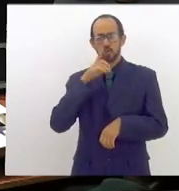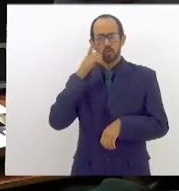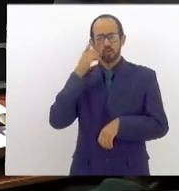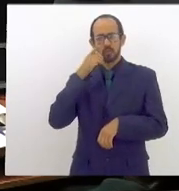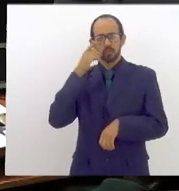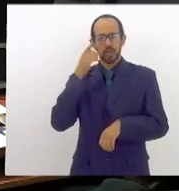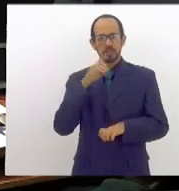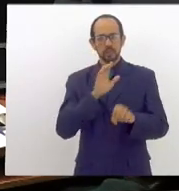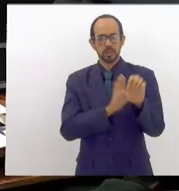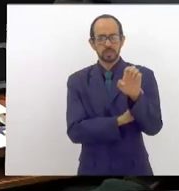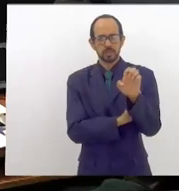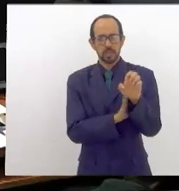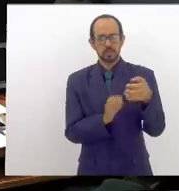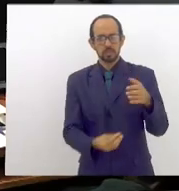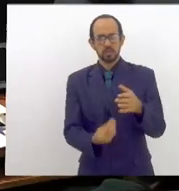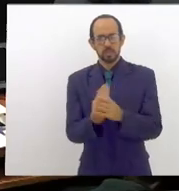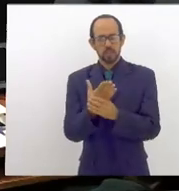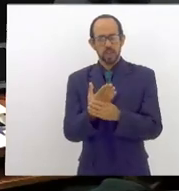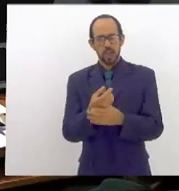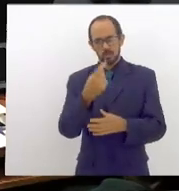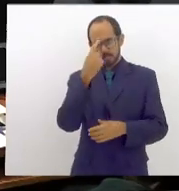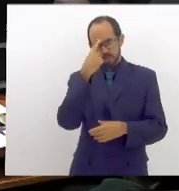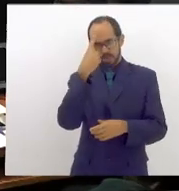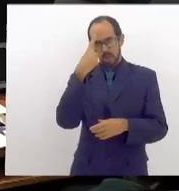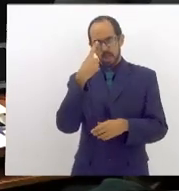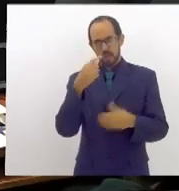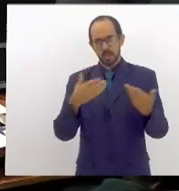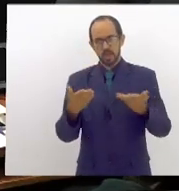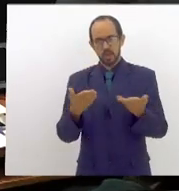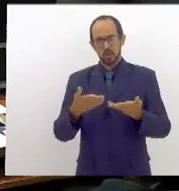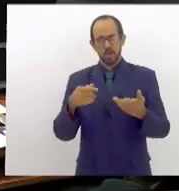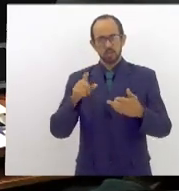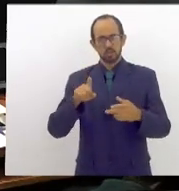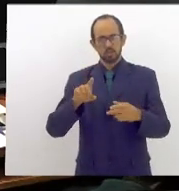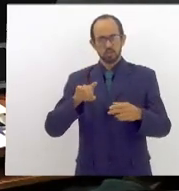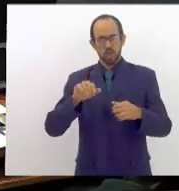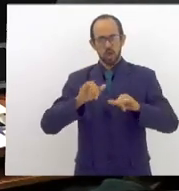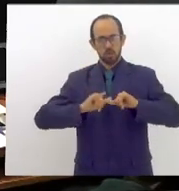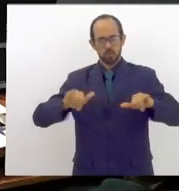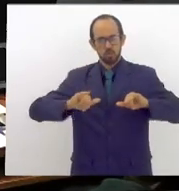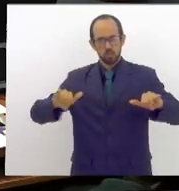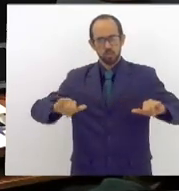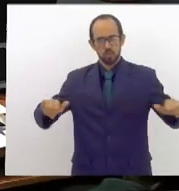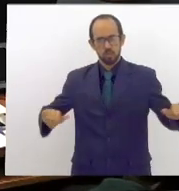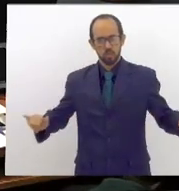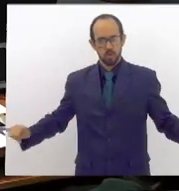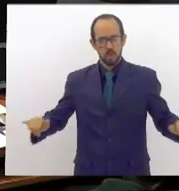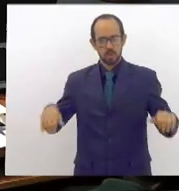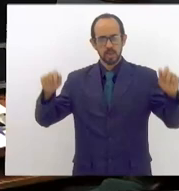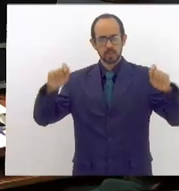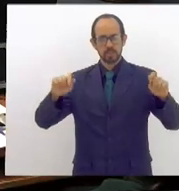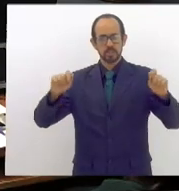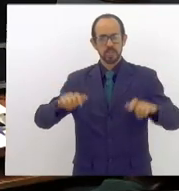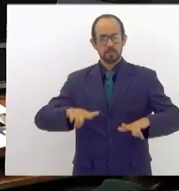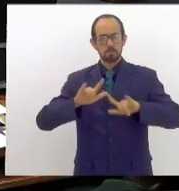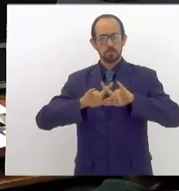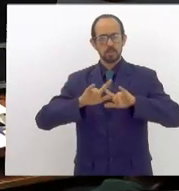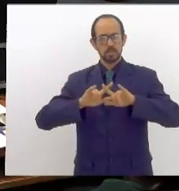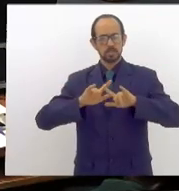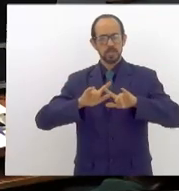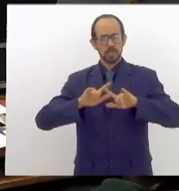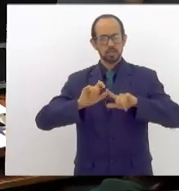uma narrativa que por enquanto só reverbera na militância de aluguel é por óbvio